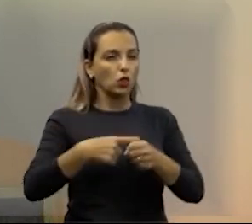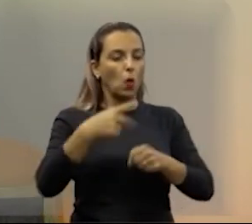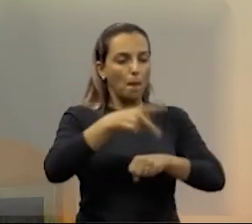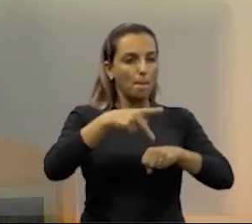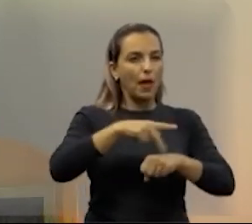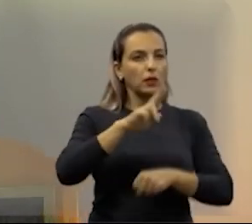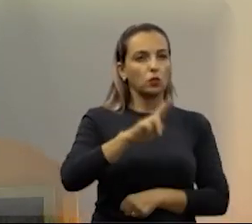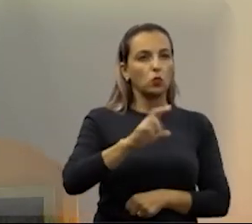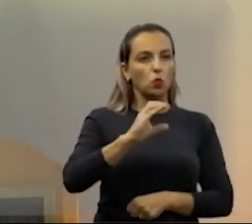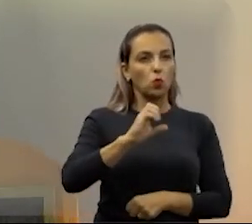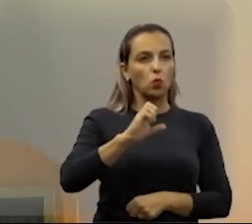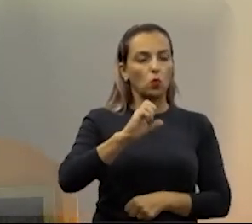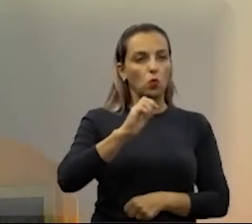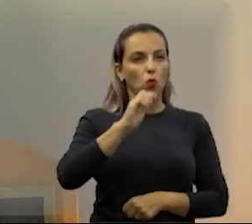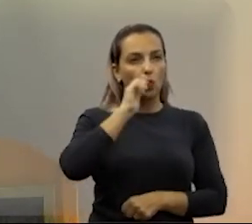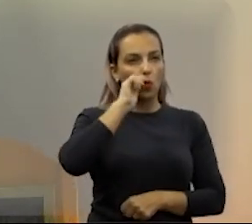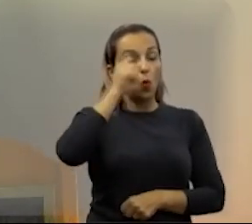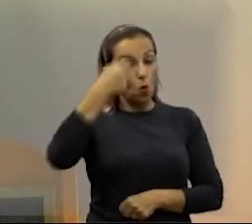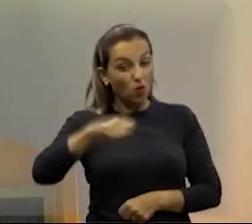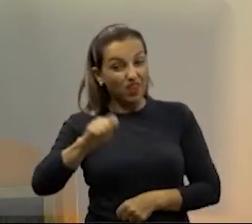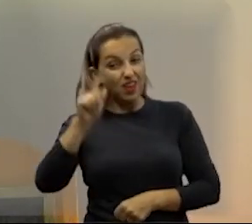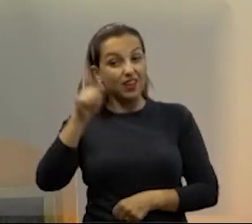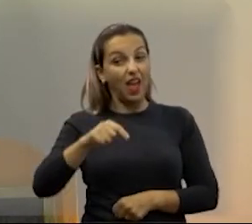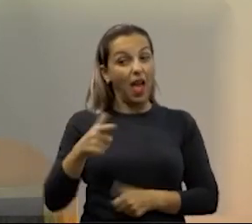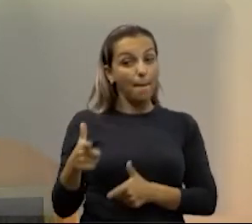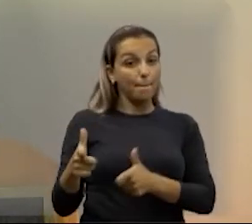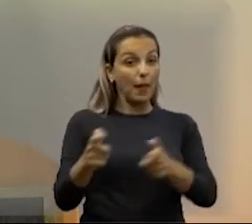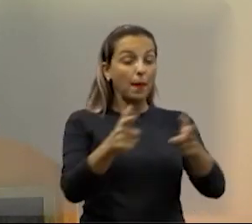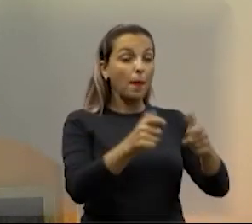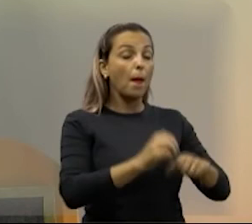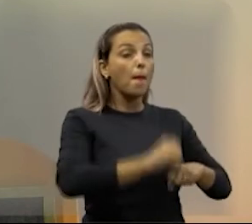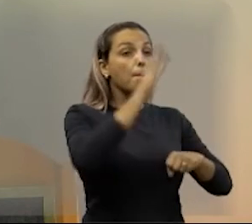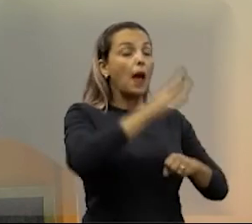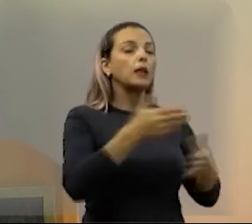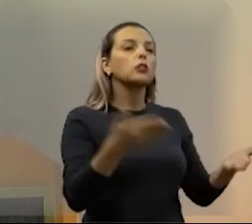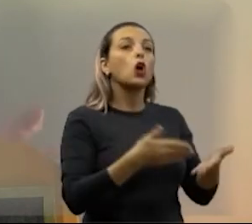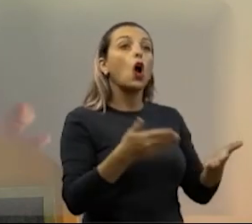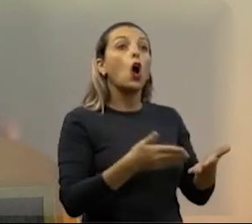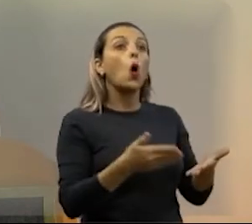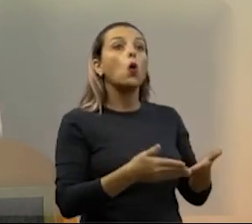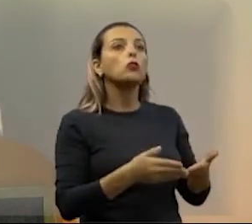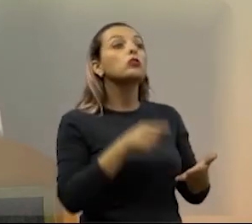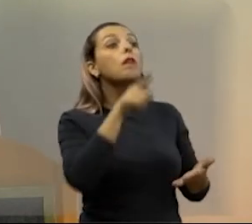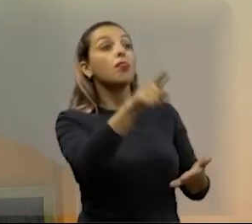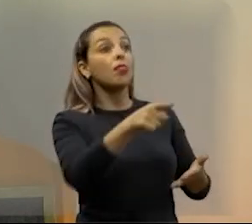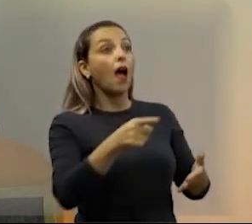do mundo e resolveu se desarmar. E hoje, totalmente vulnerável, está aí,